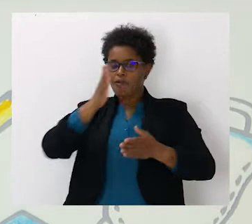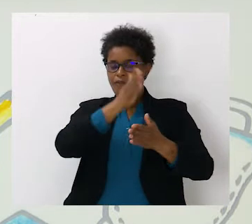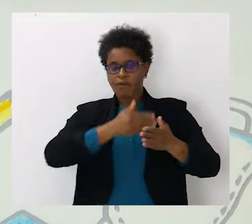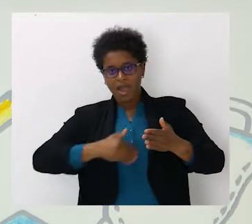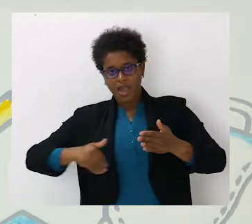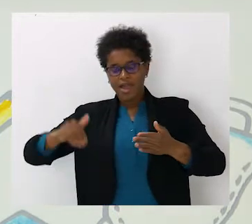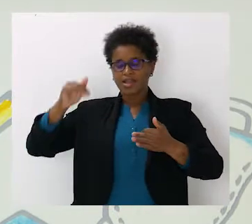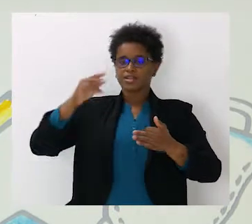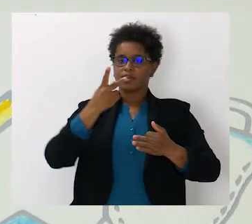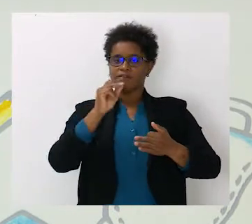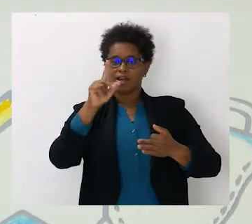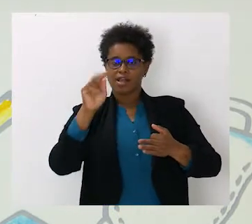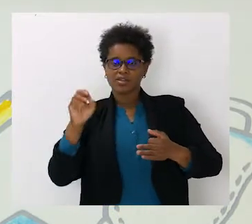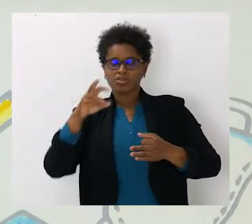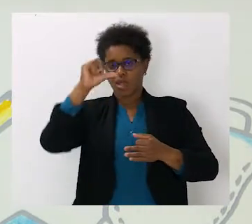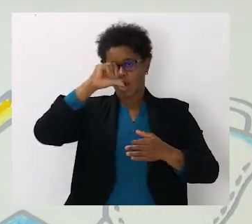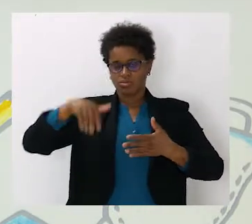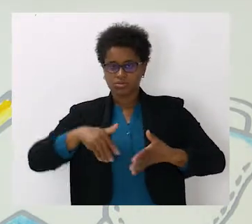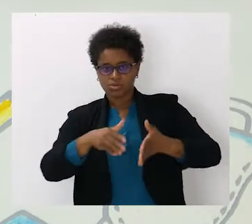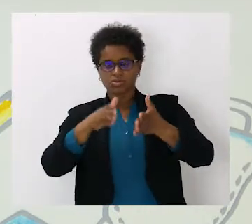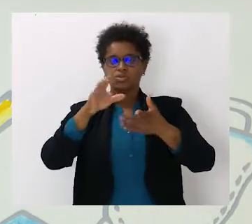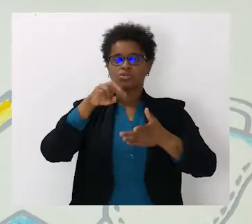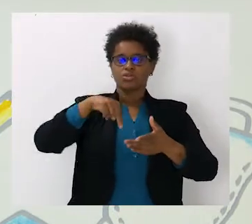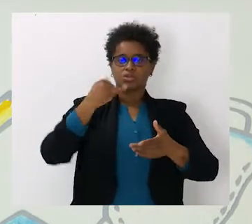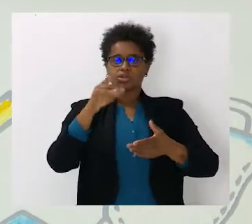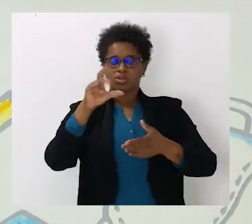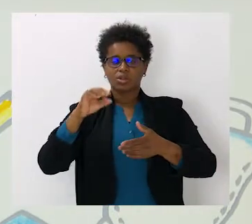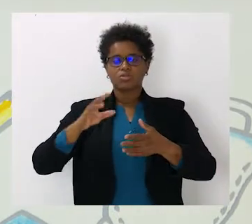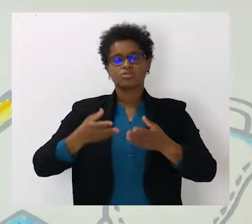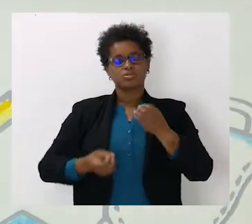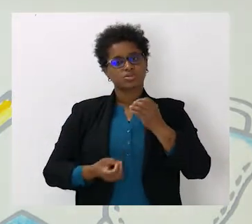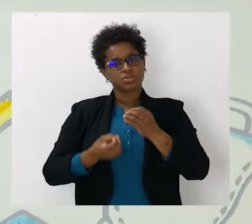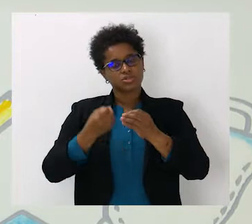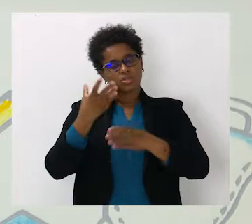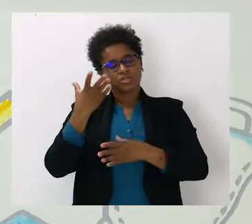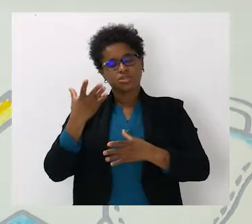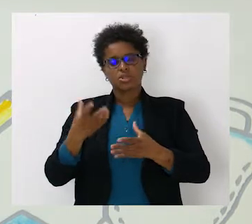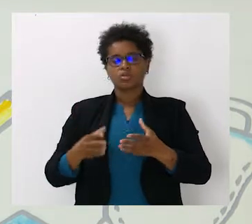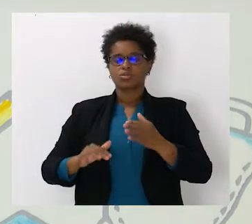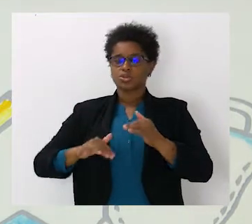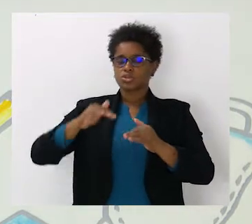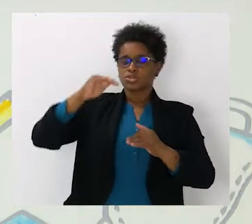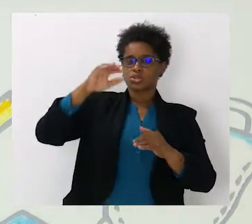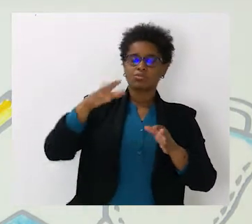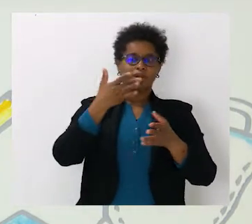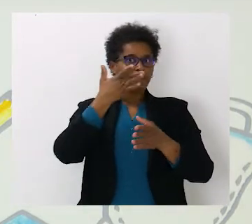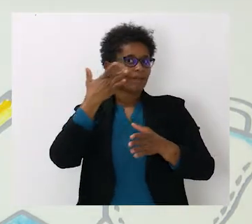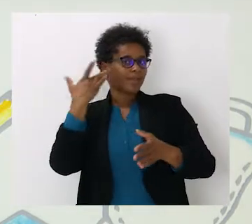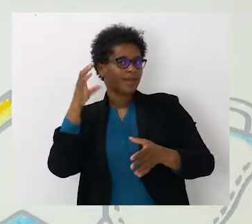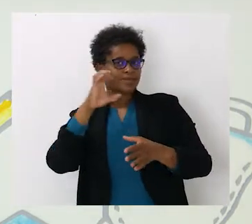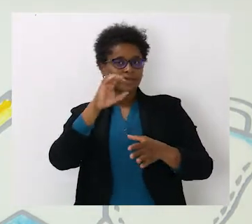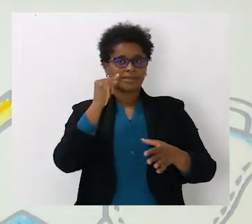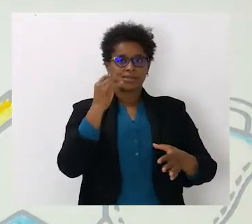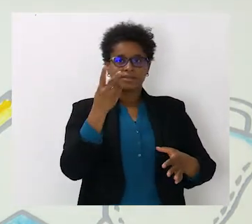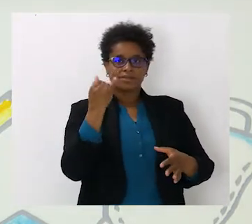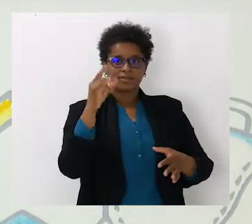vales do rio Nilo nasceu, cresceu uma brilhante civilização, que